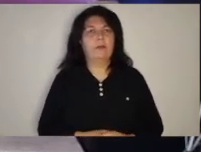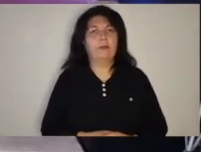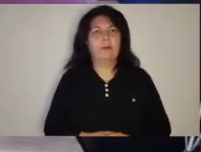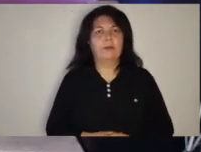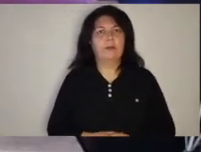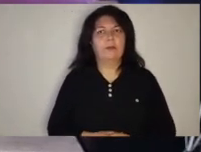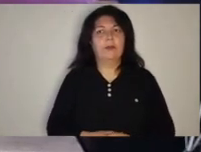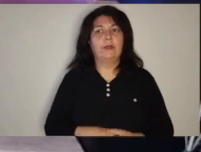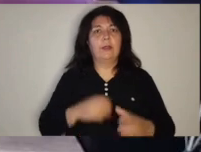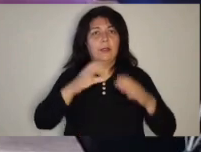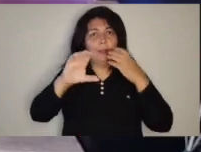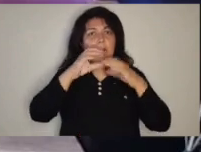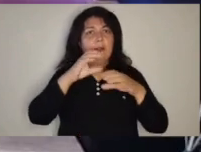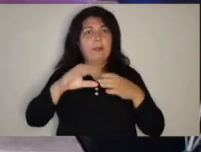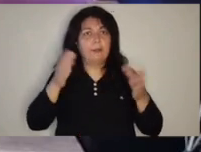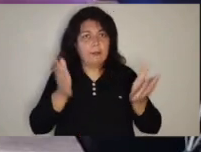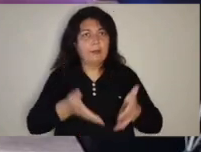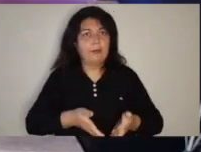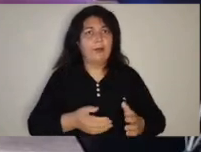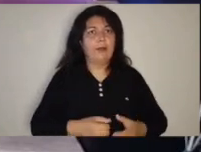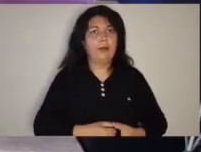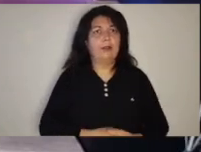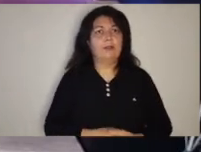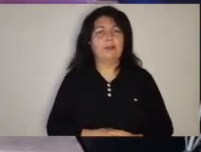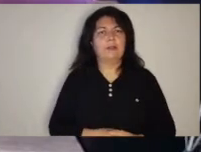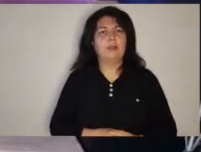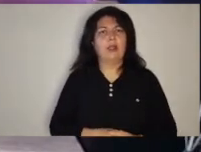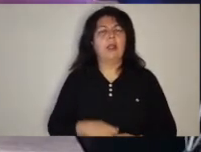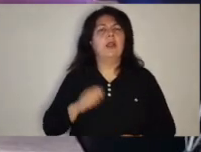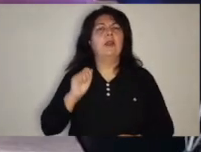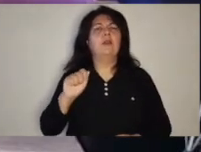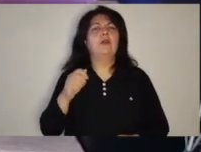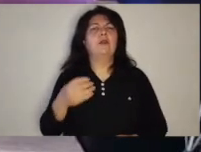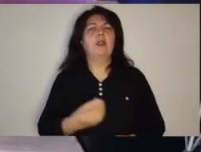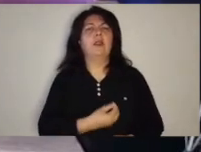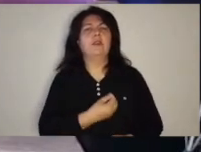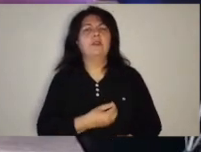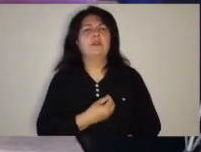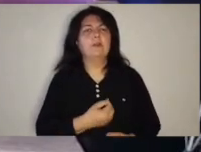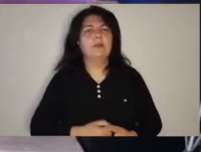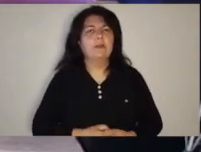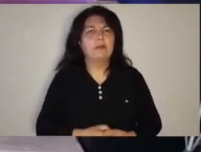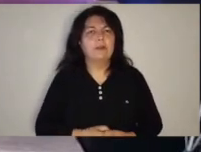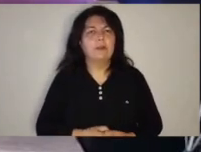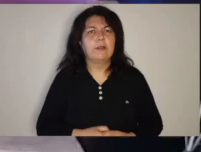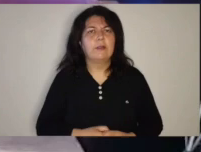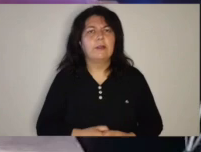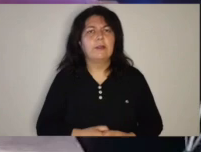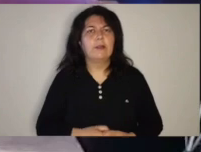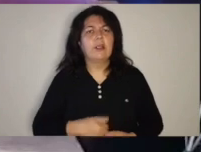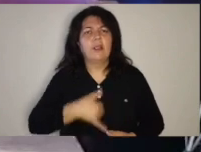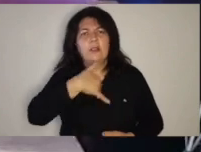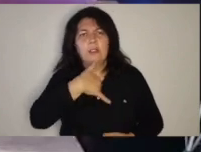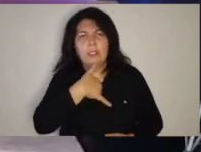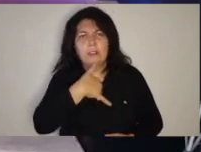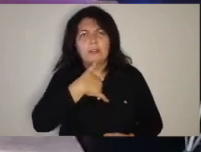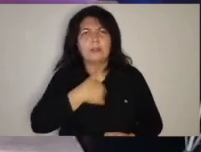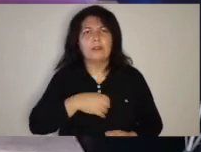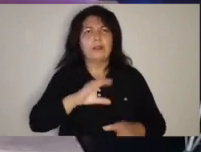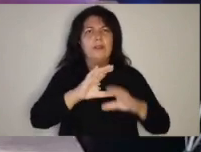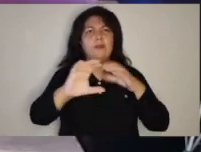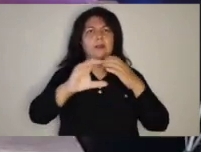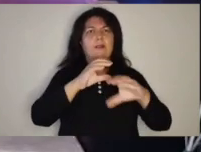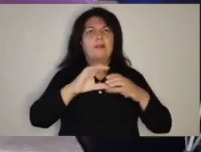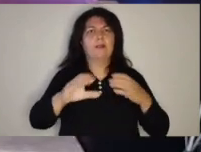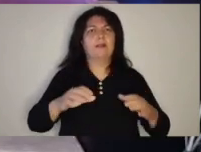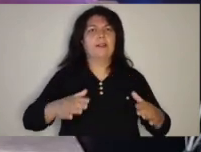sou totalmente seu, fui encontrado pelo seu amor. E a gente vive o quê? Triste.